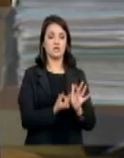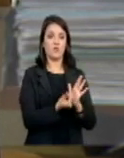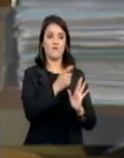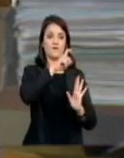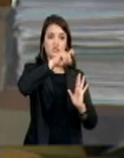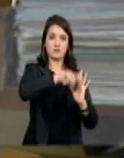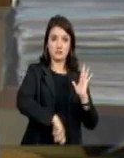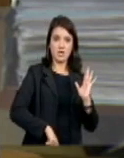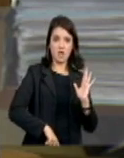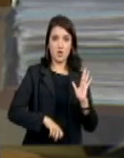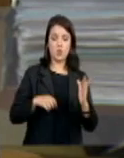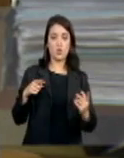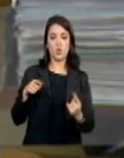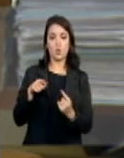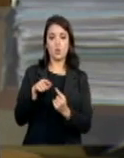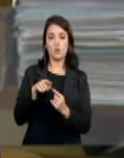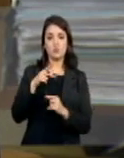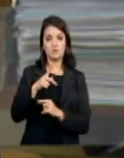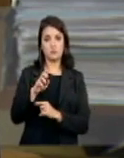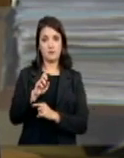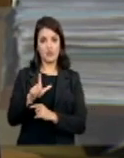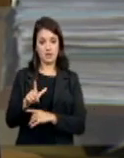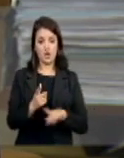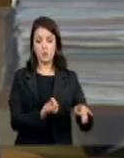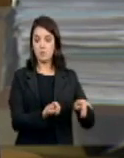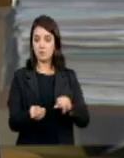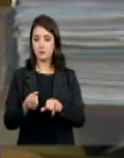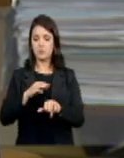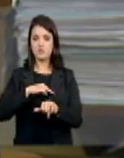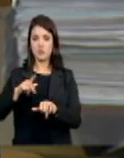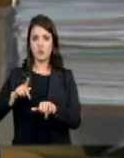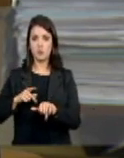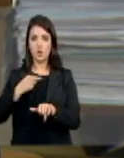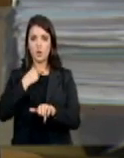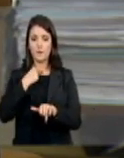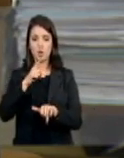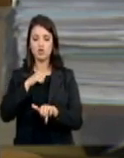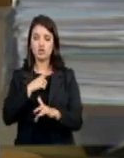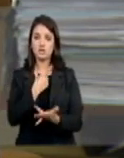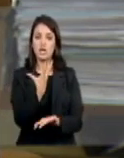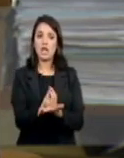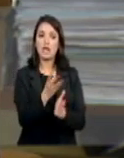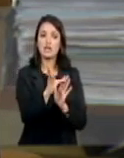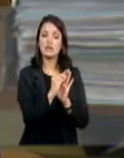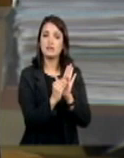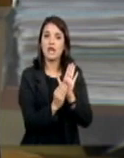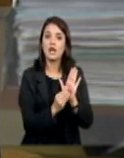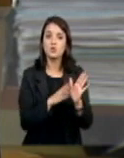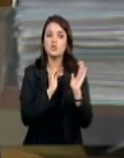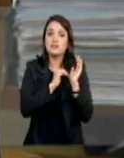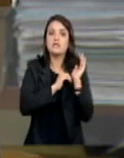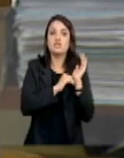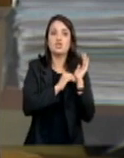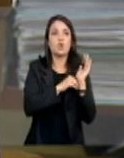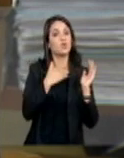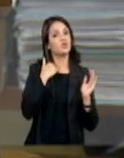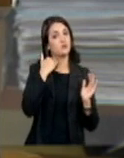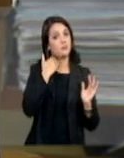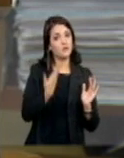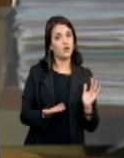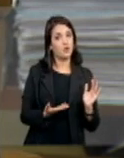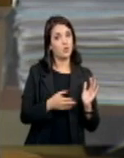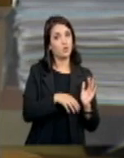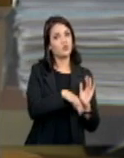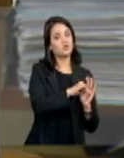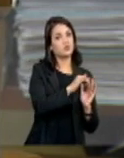penais destinado ao ministério público não poderá conter dados bancários sigilosos instituições financeiras